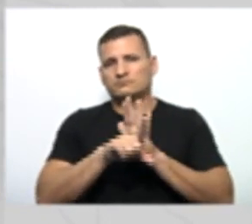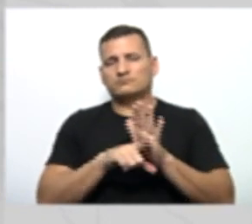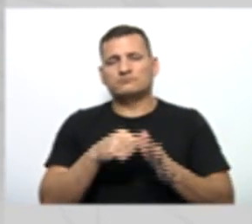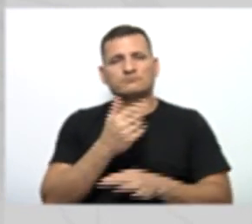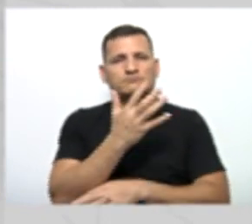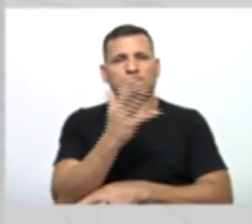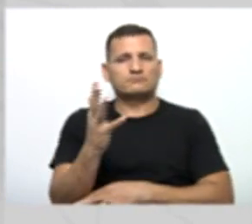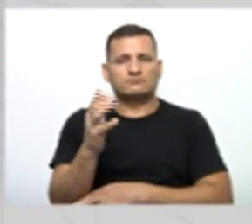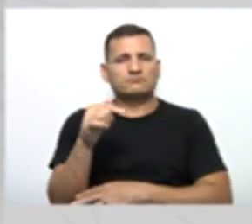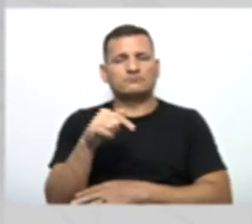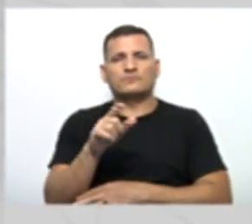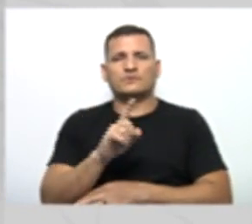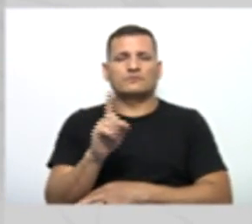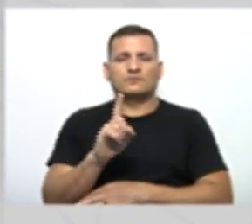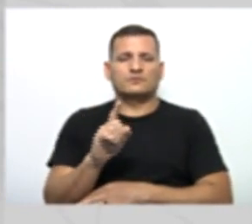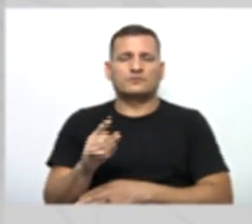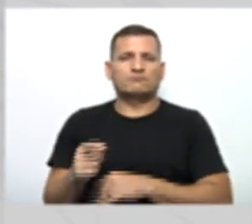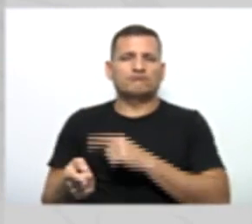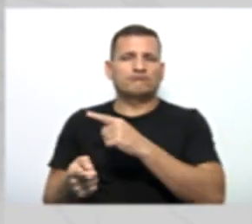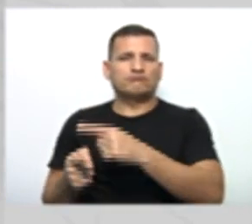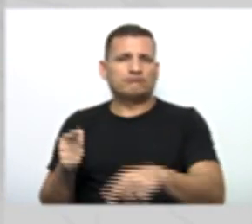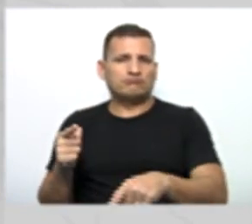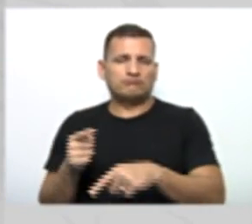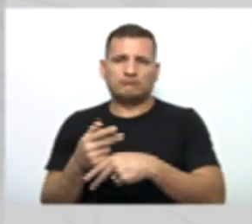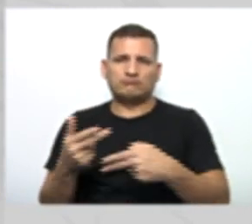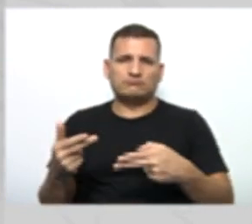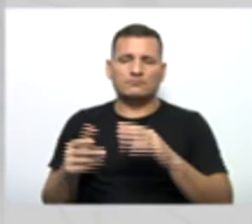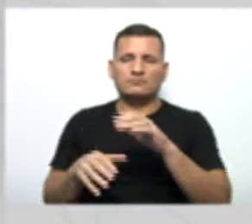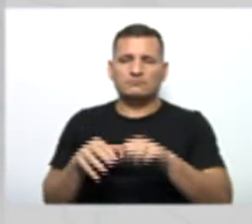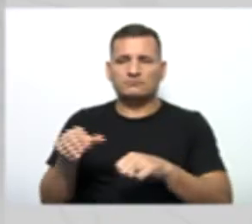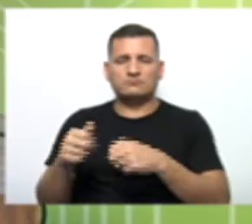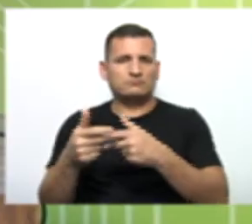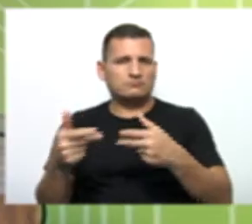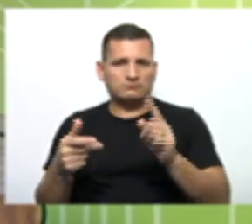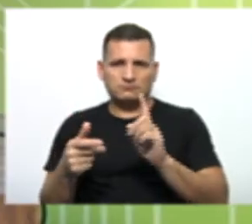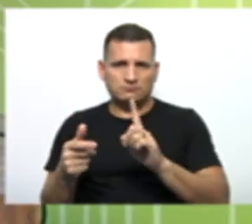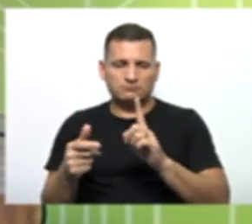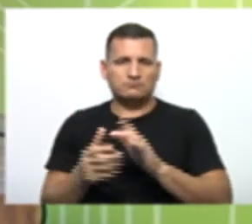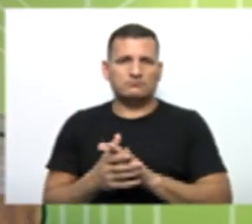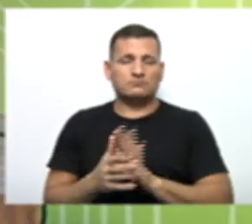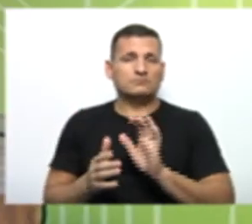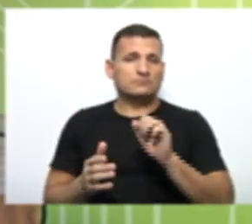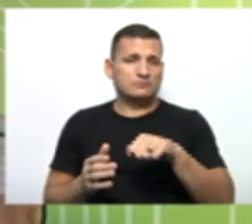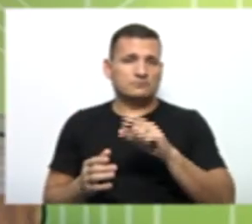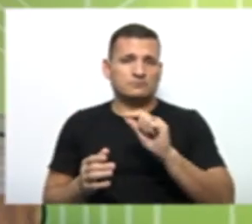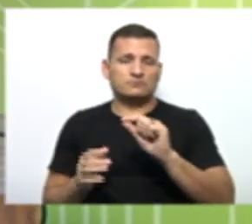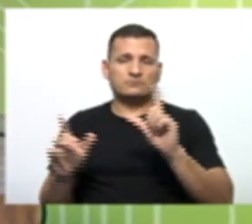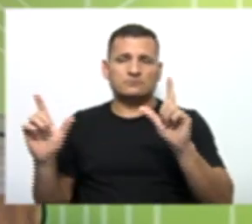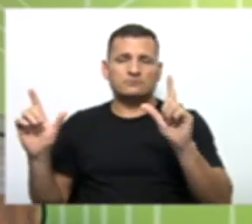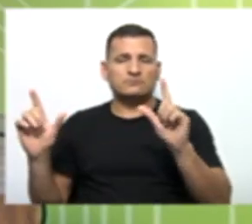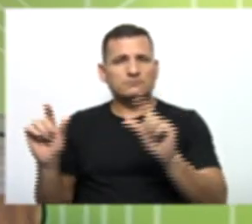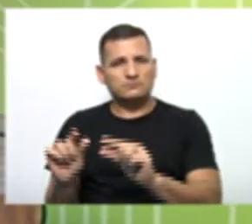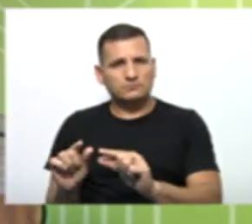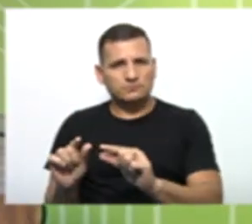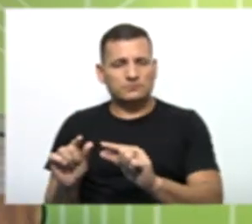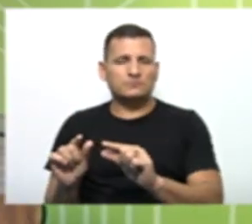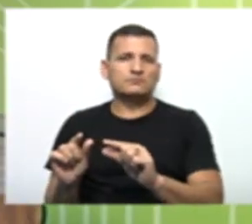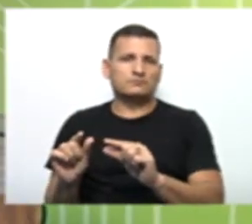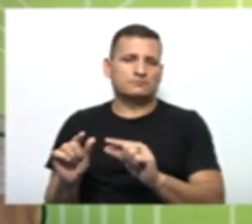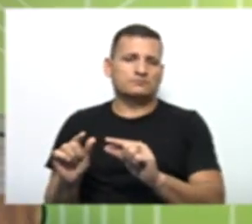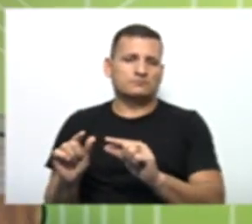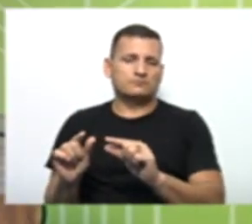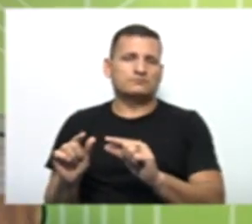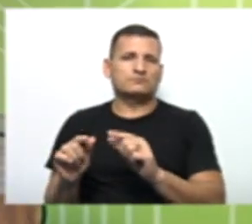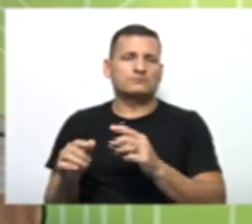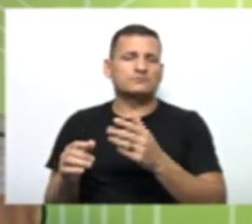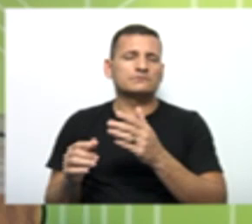busca eliminar completamente a ação do homem sobre o meio ambiente, e sim reduzir essa ação ao nível